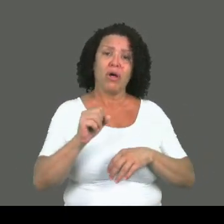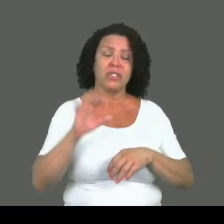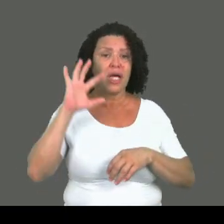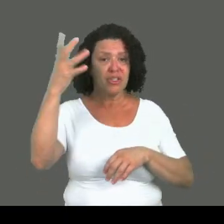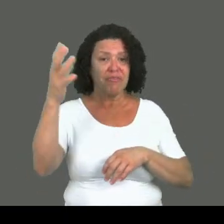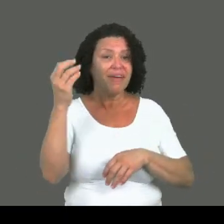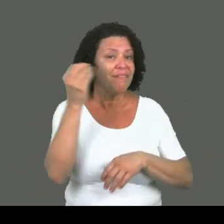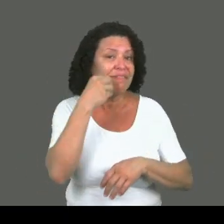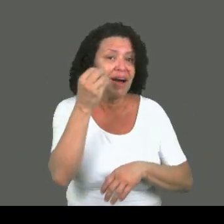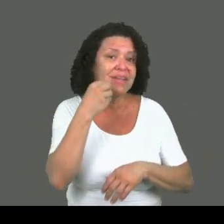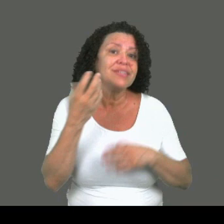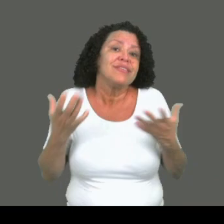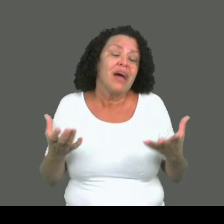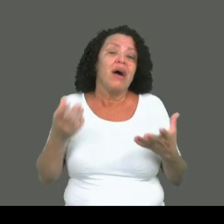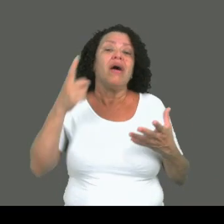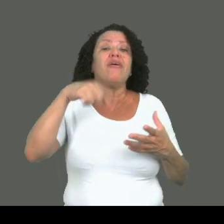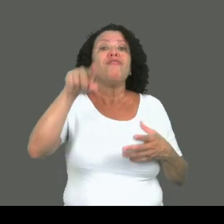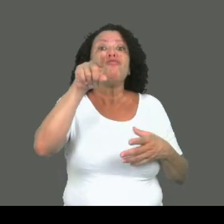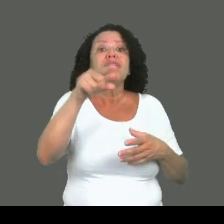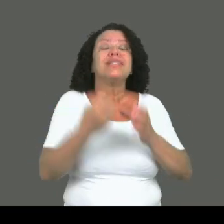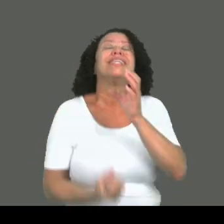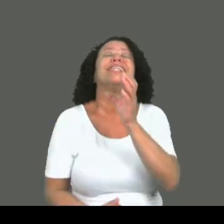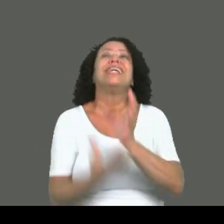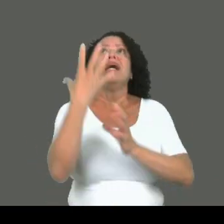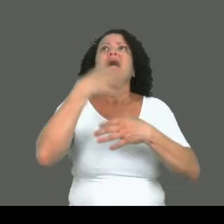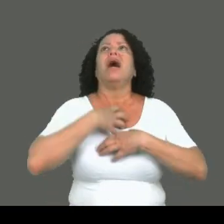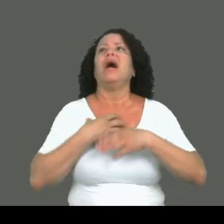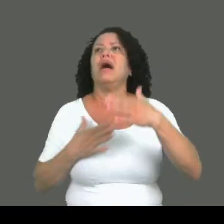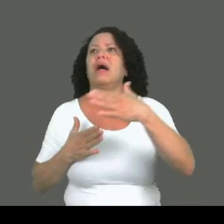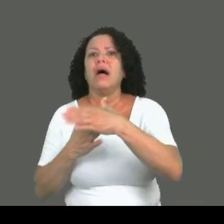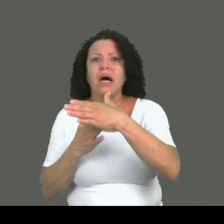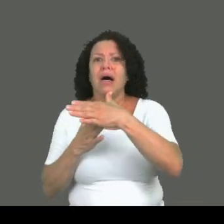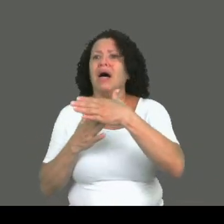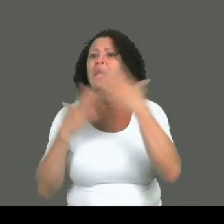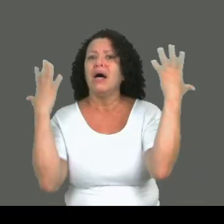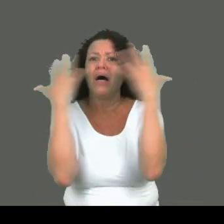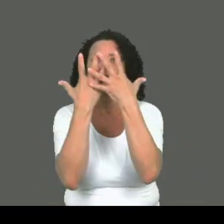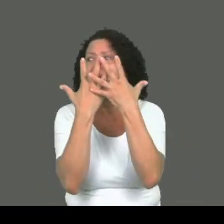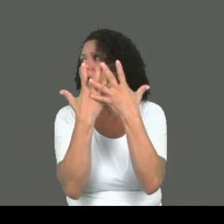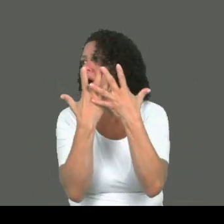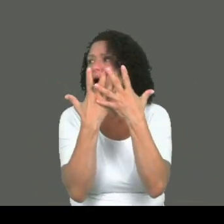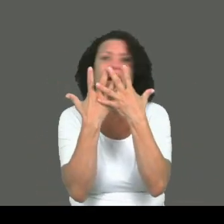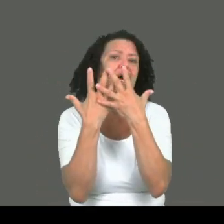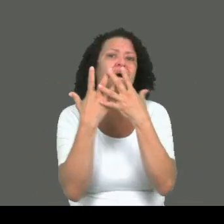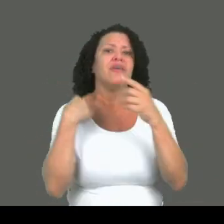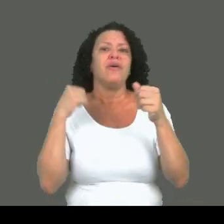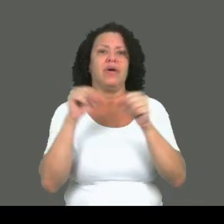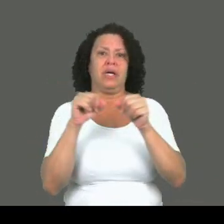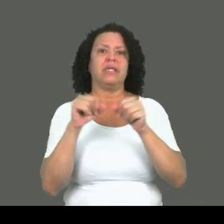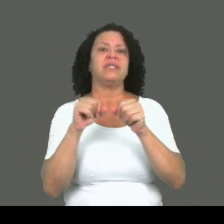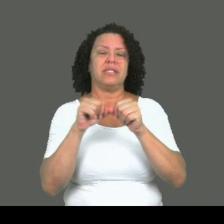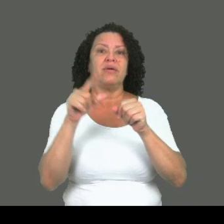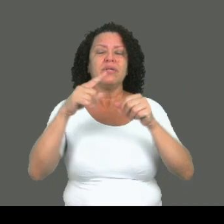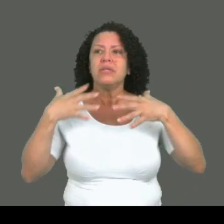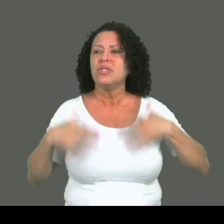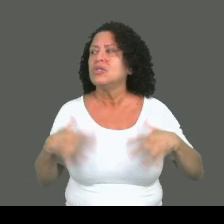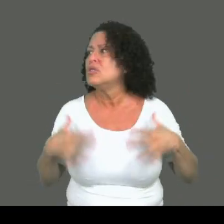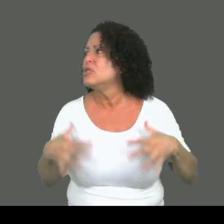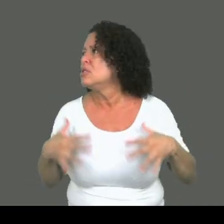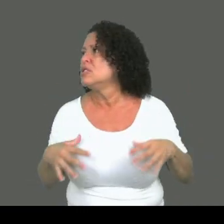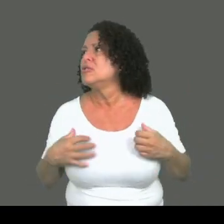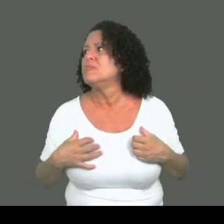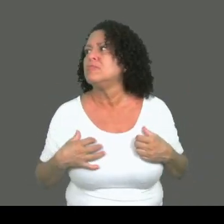facilmente. Então a gente mesmo cria essa barreira, tá? E o desespero, o que seria? O desespero é o